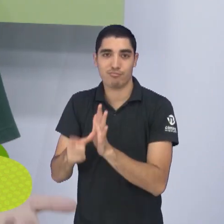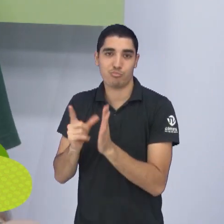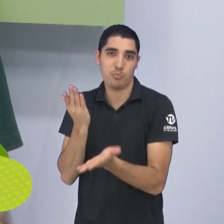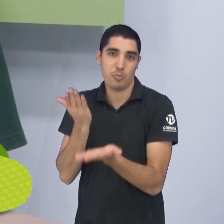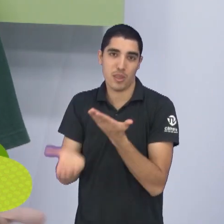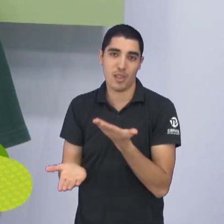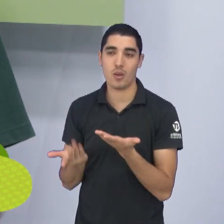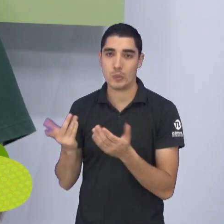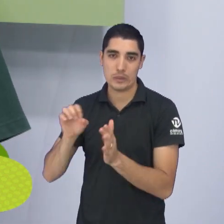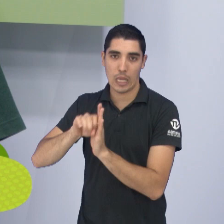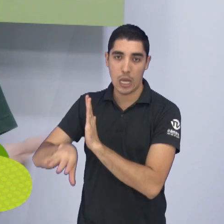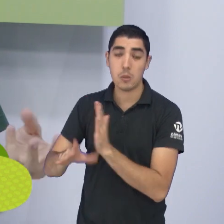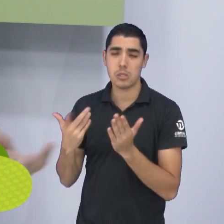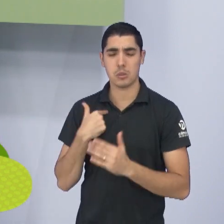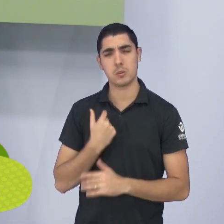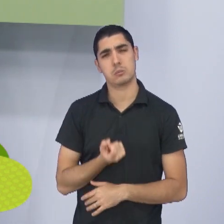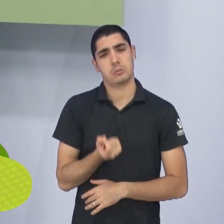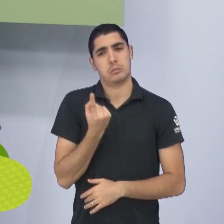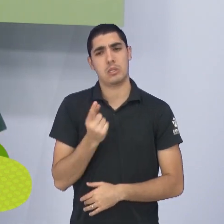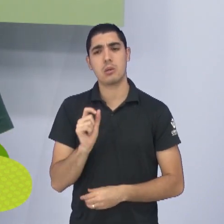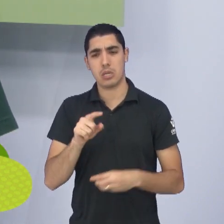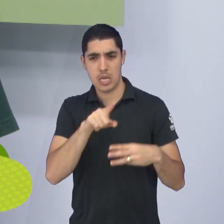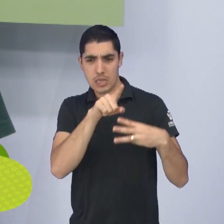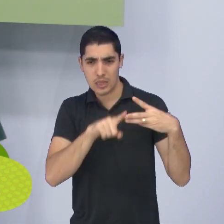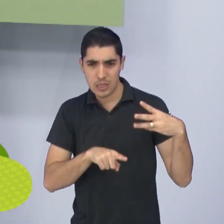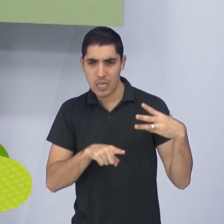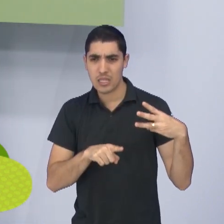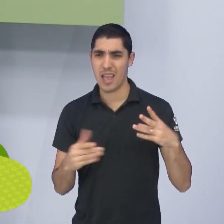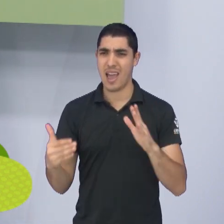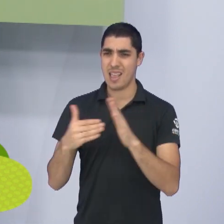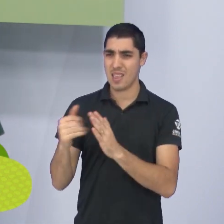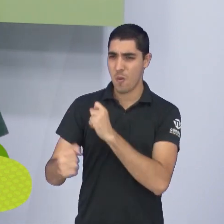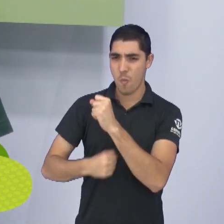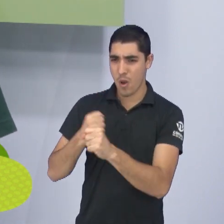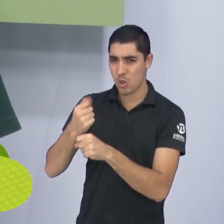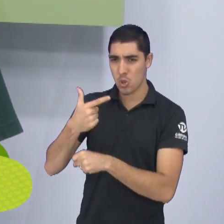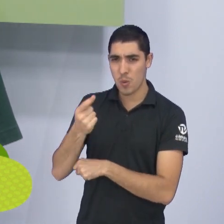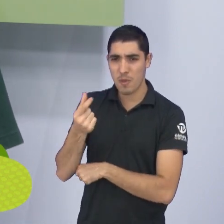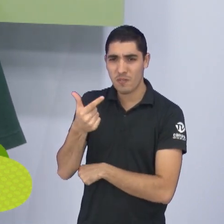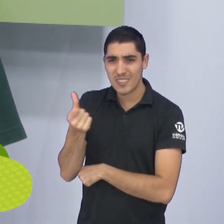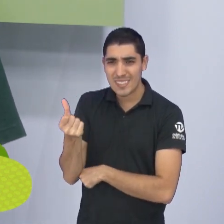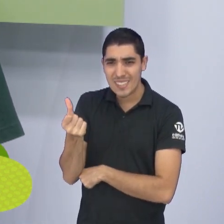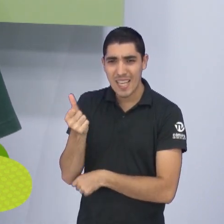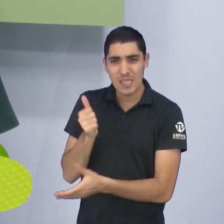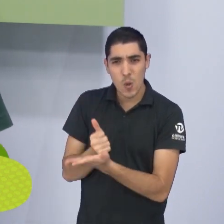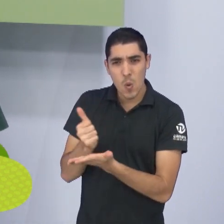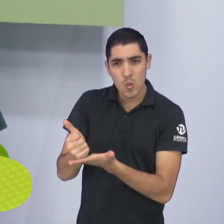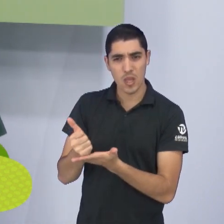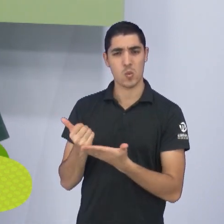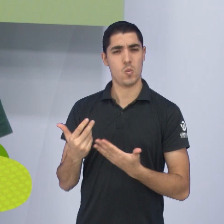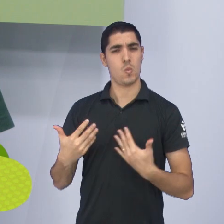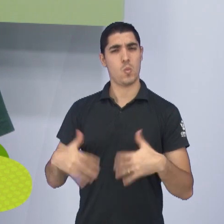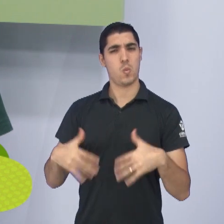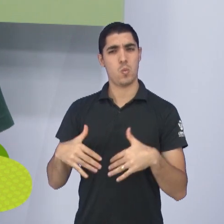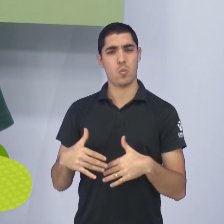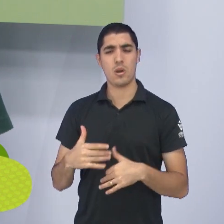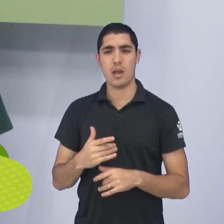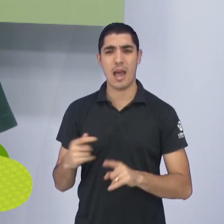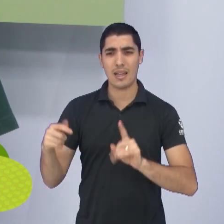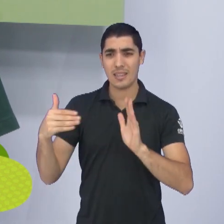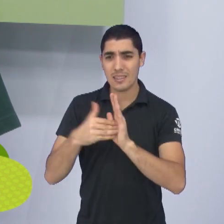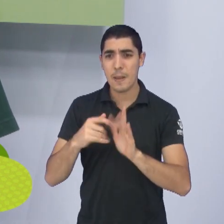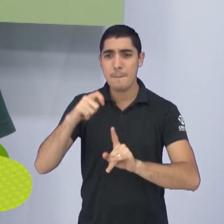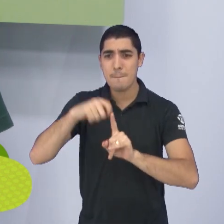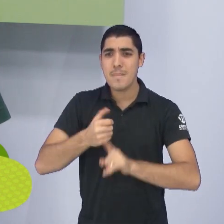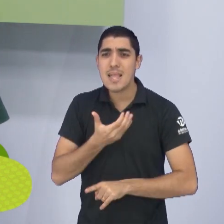Me causa estranheza esses 3 nomes aí com contratos até 2026, né? Não é nem começo de 2026, é dezembro de 2026,